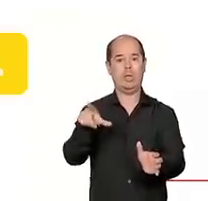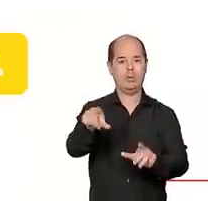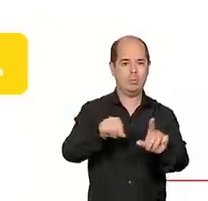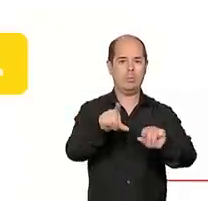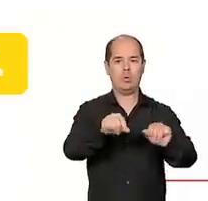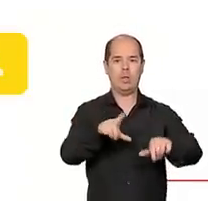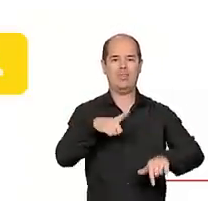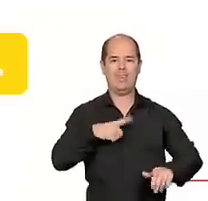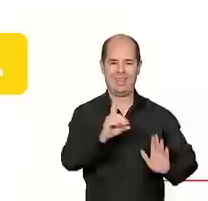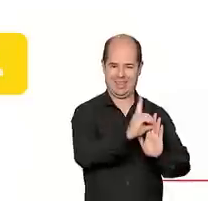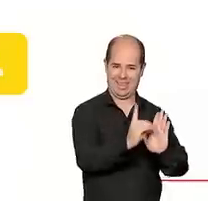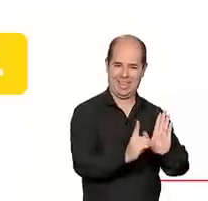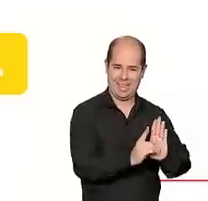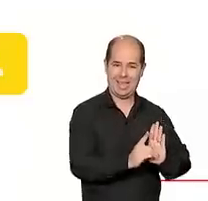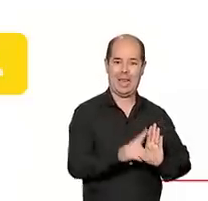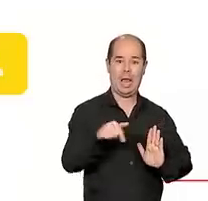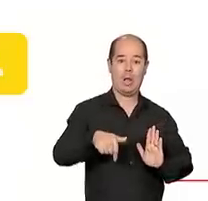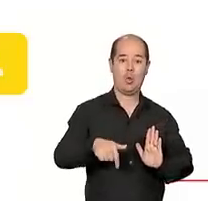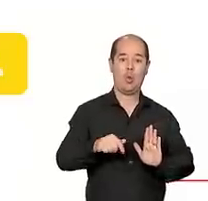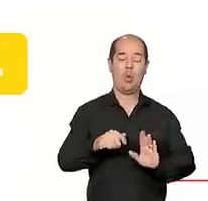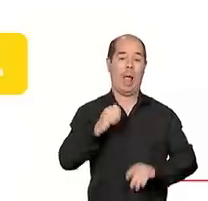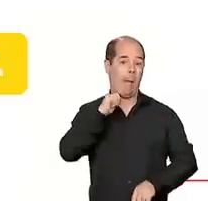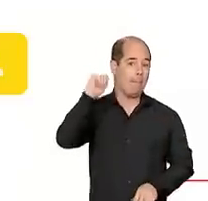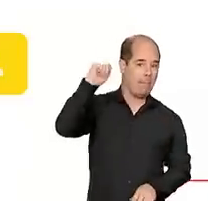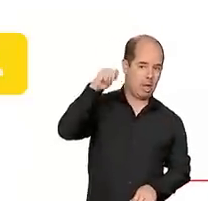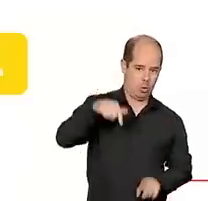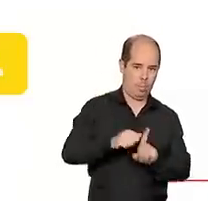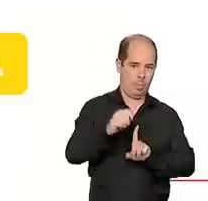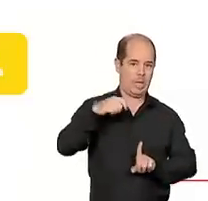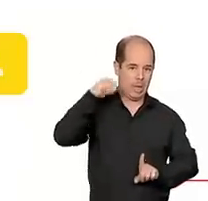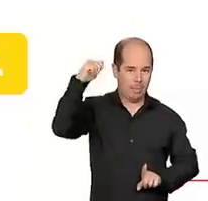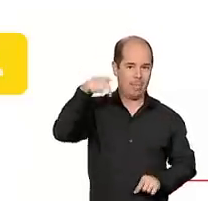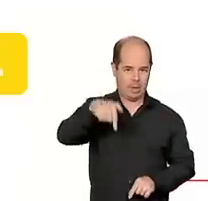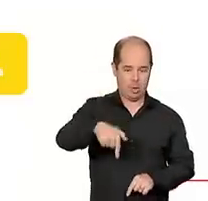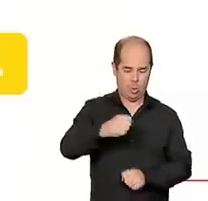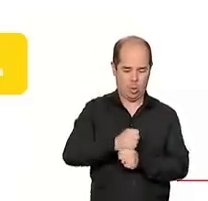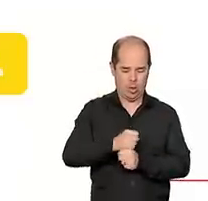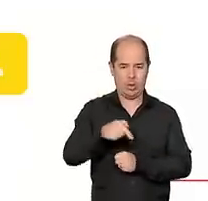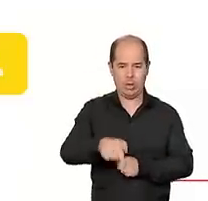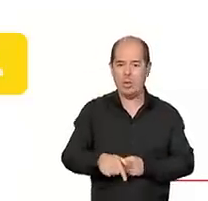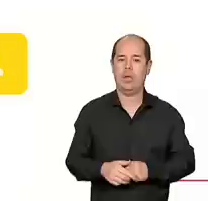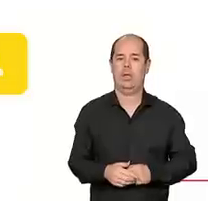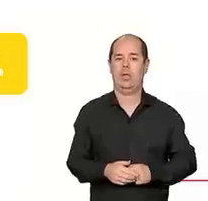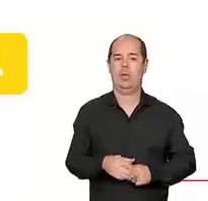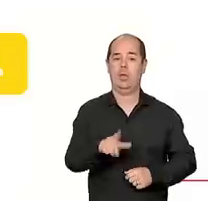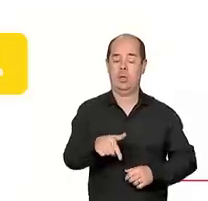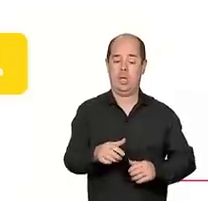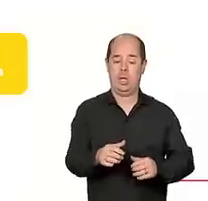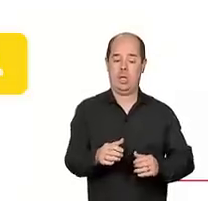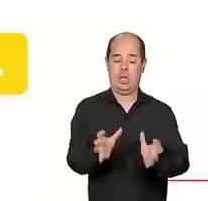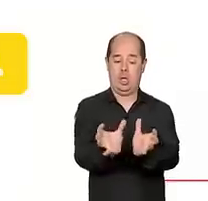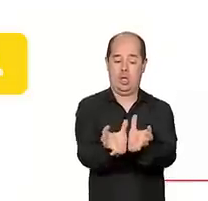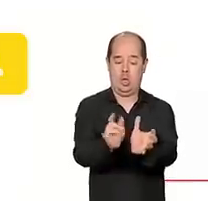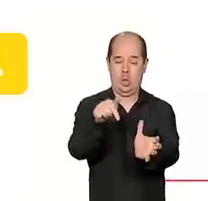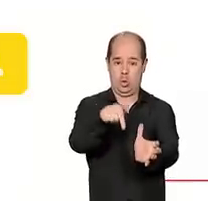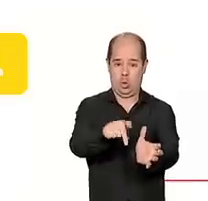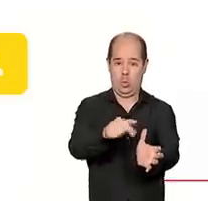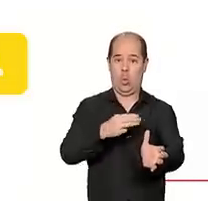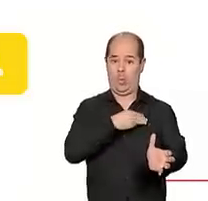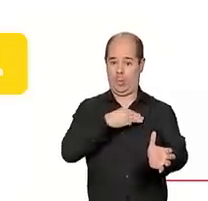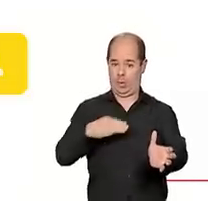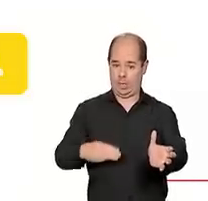por decreto em abril deste ano, um grupo executivo que conta com 11 ministérios,